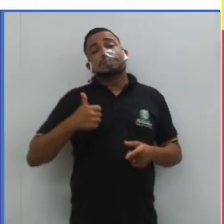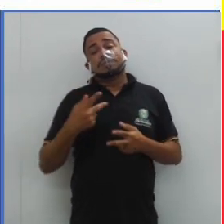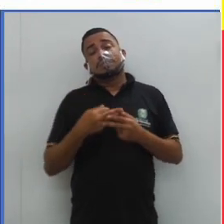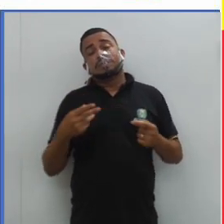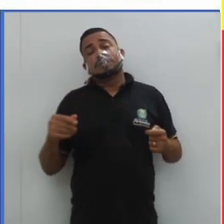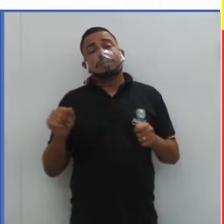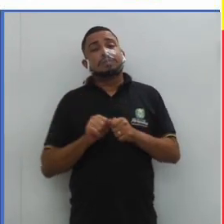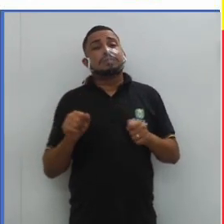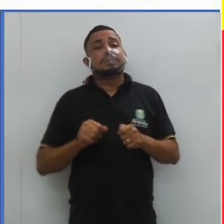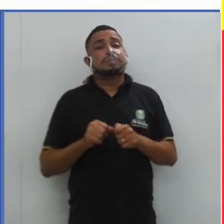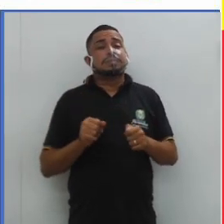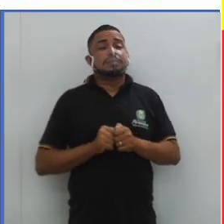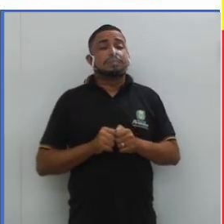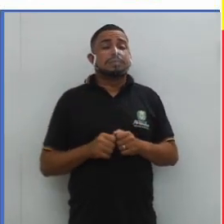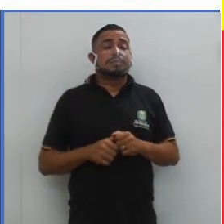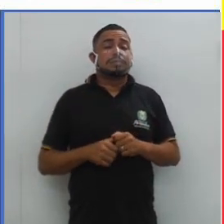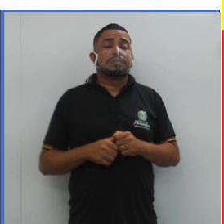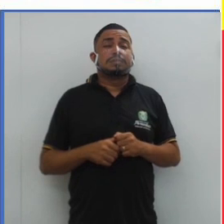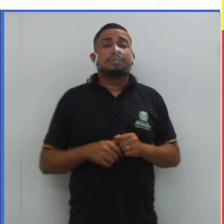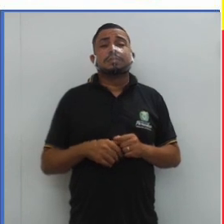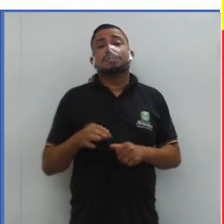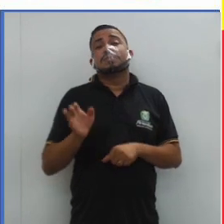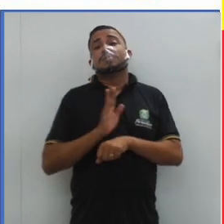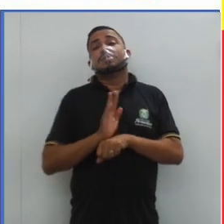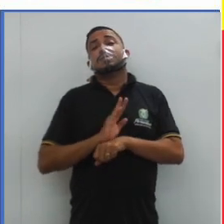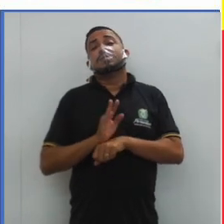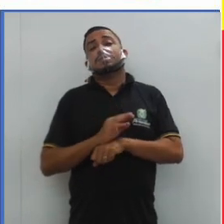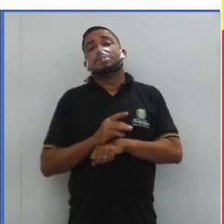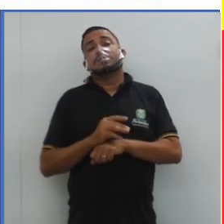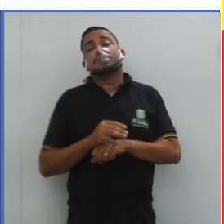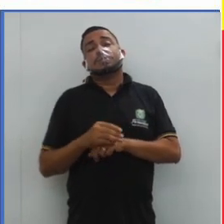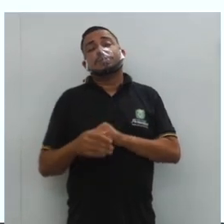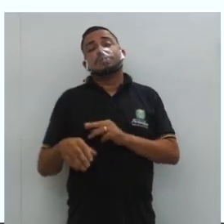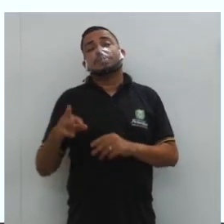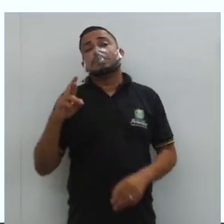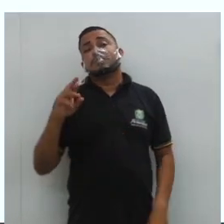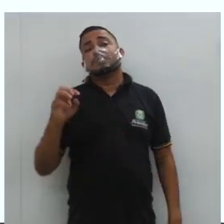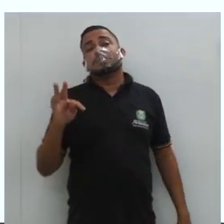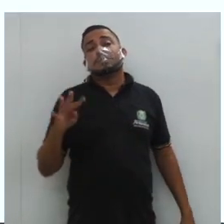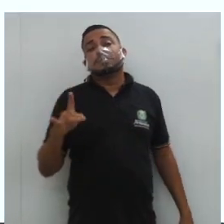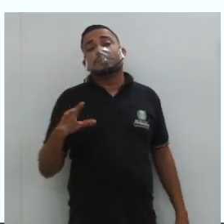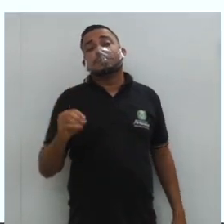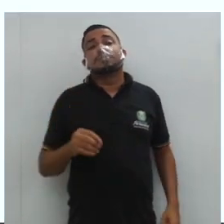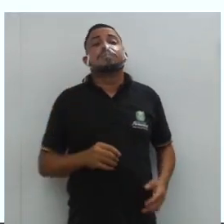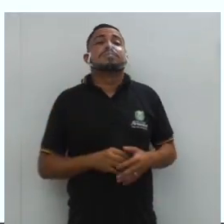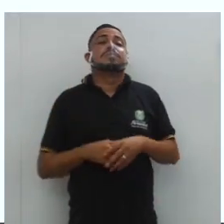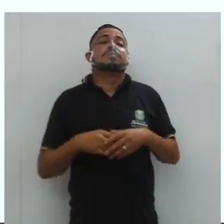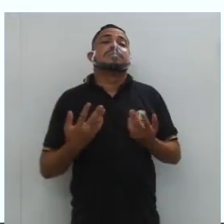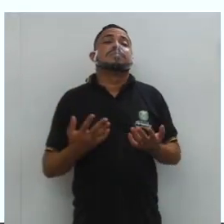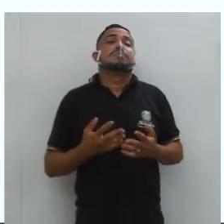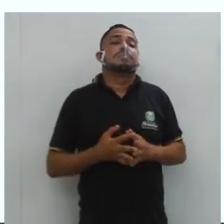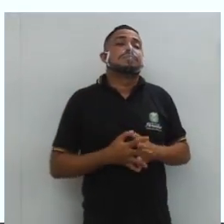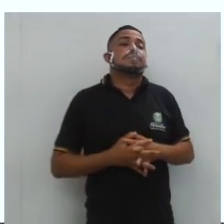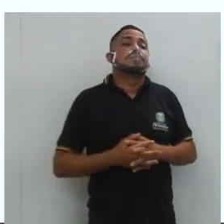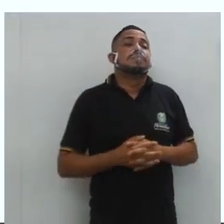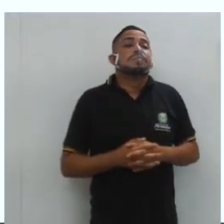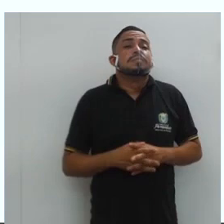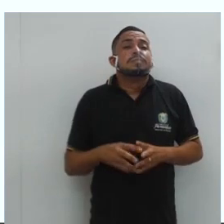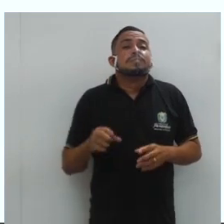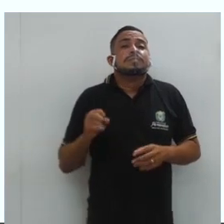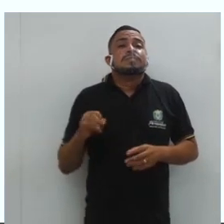etapa, a primeira coisa que se faz para se produzir um filme é produzir o roteiro. Né? Sem o roteiro,